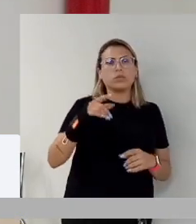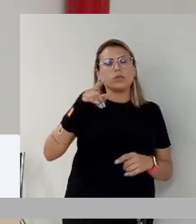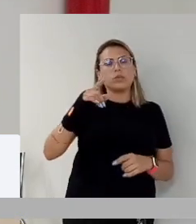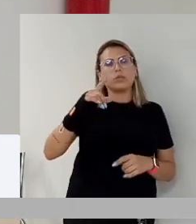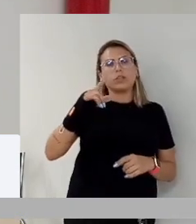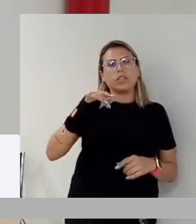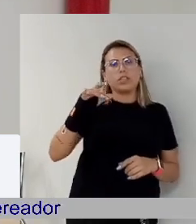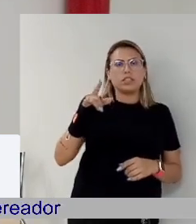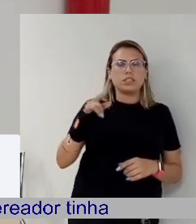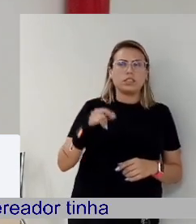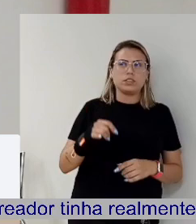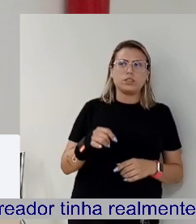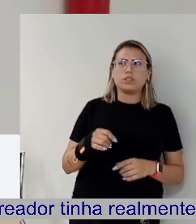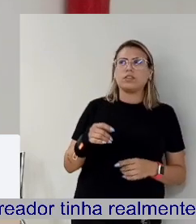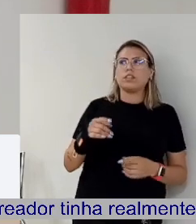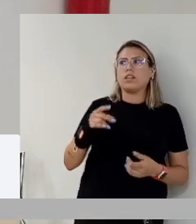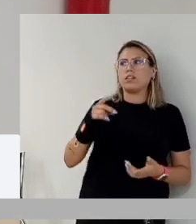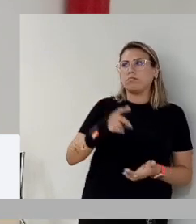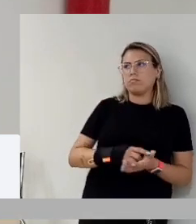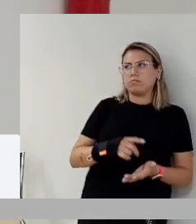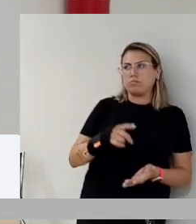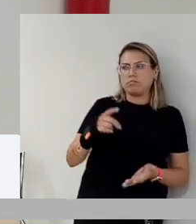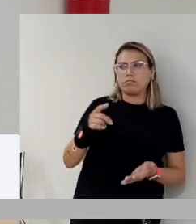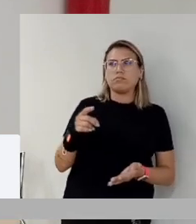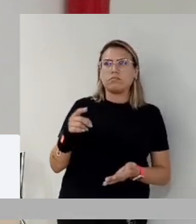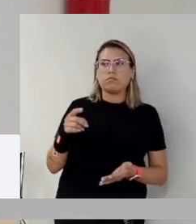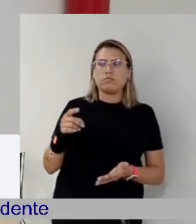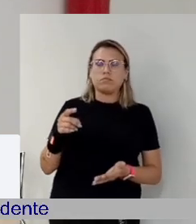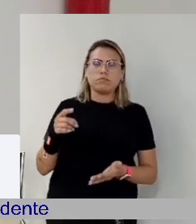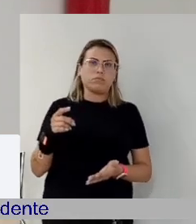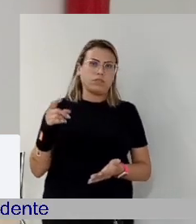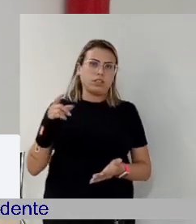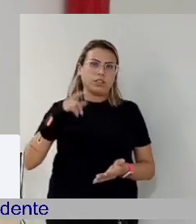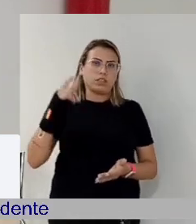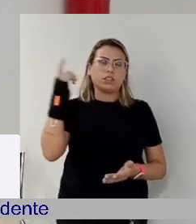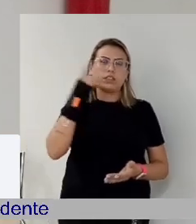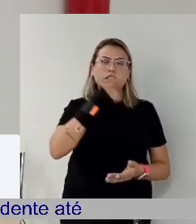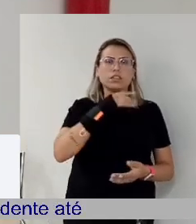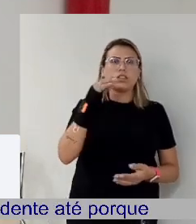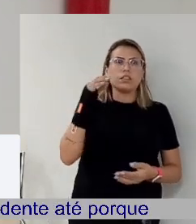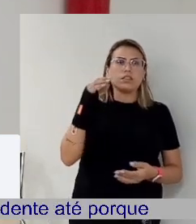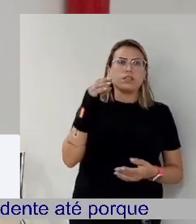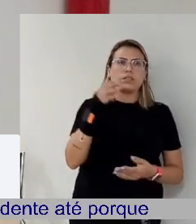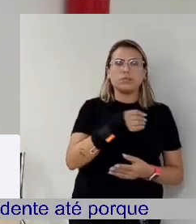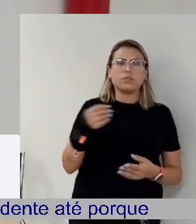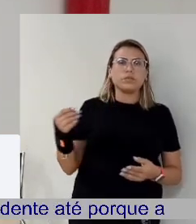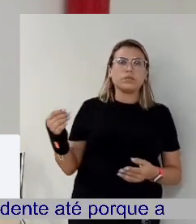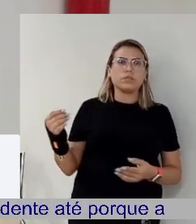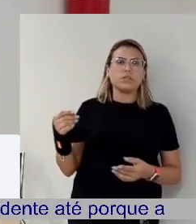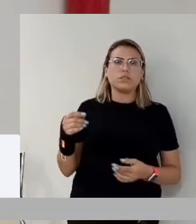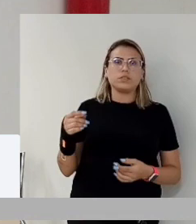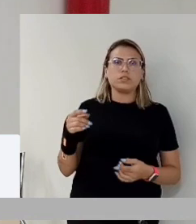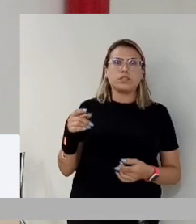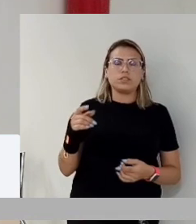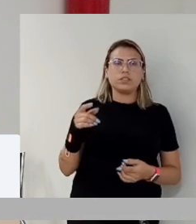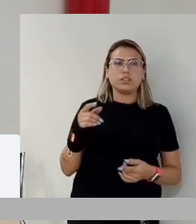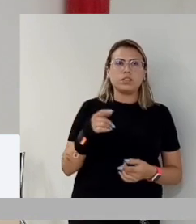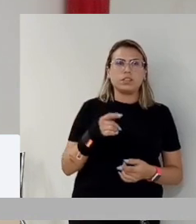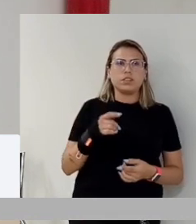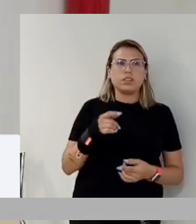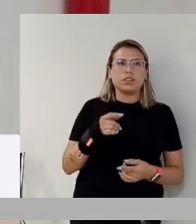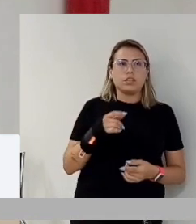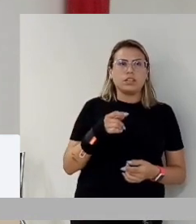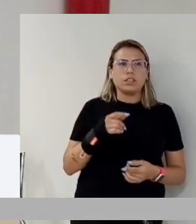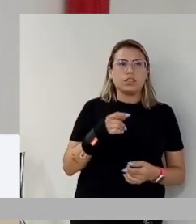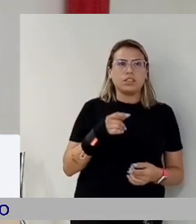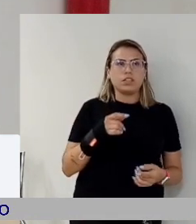Vereador Tim realmente tabuleiro veio a ganhar muito viu senhor presidente eh até porque há inúmeras licenças que esse